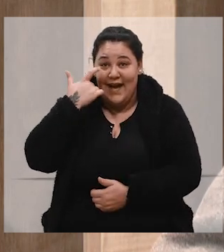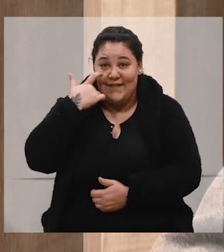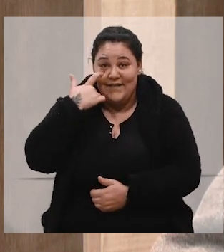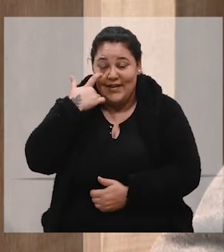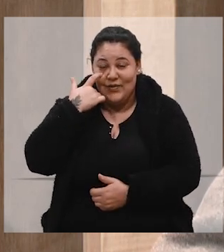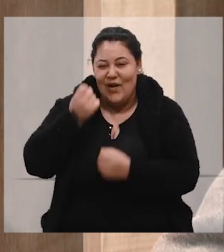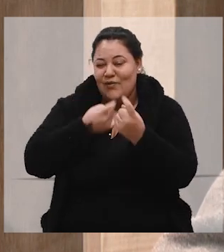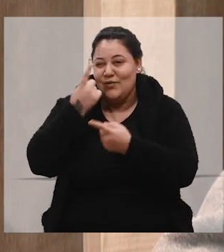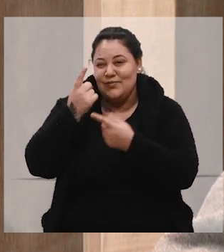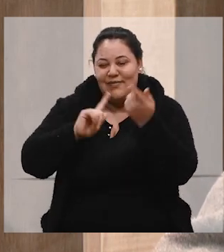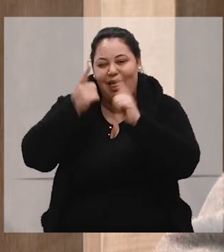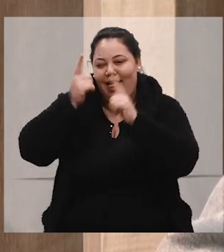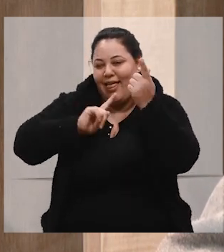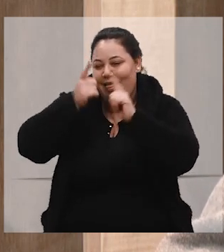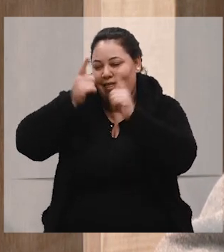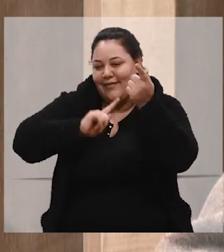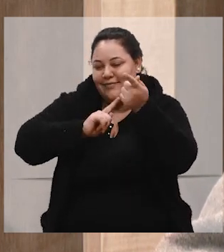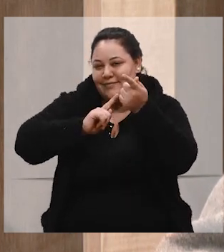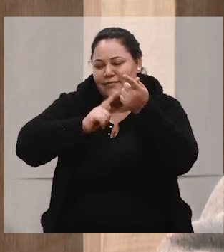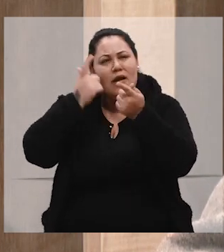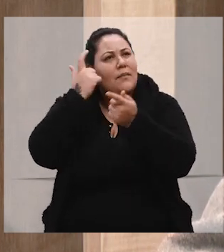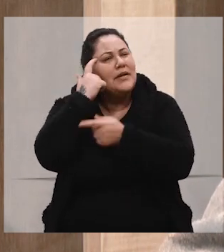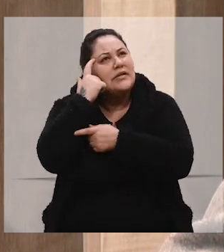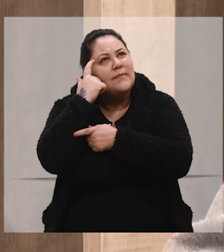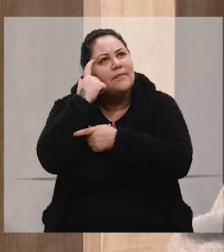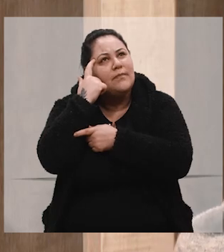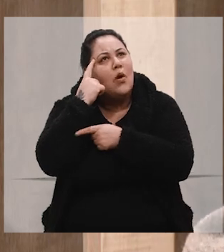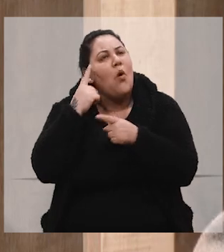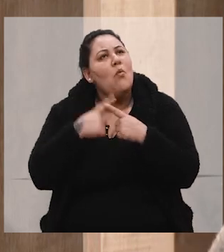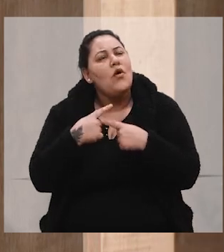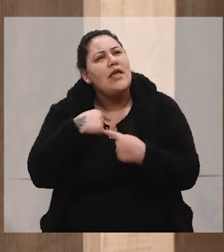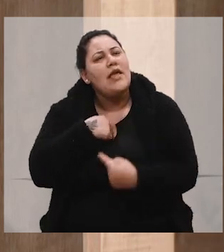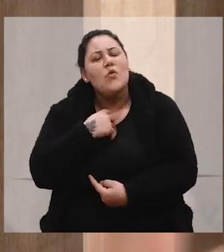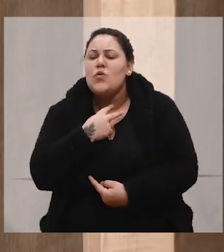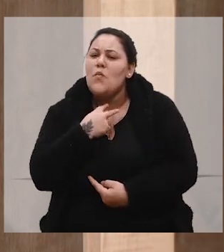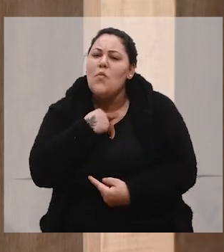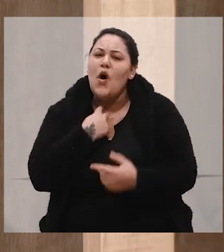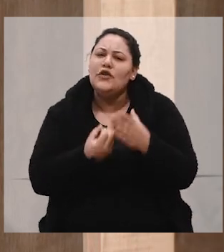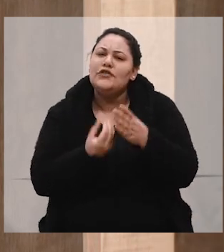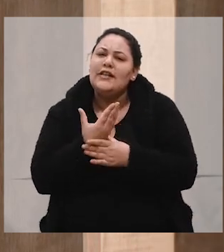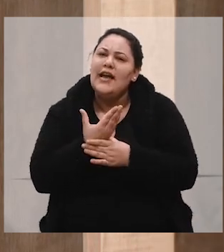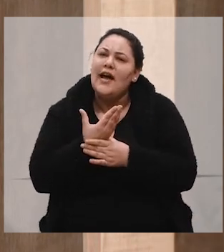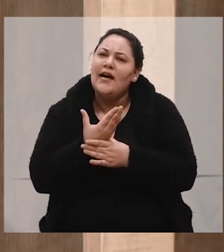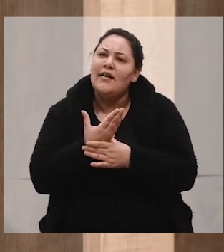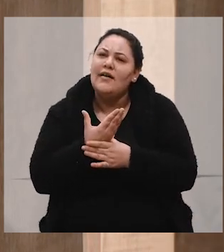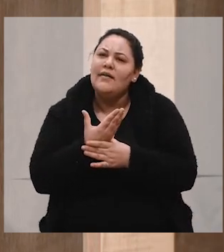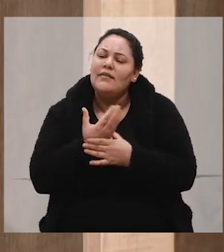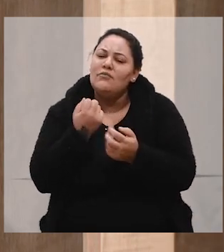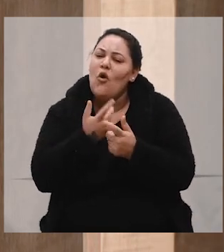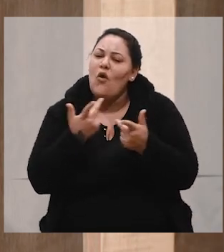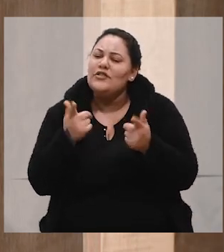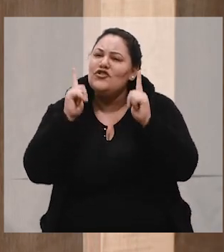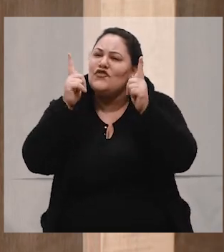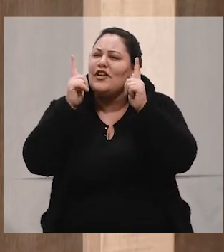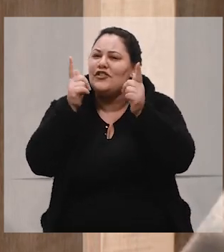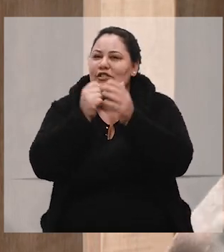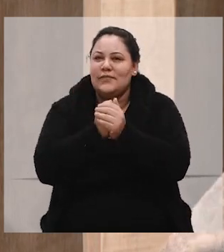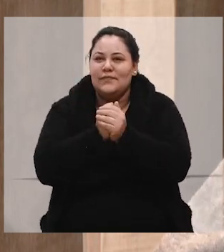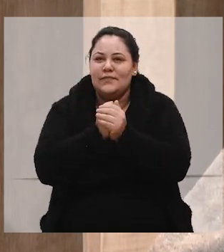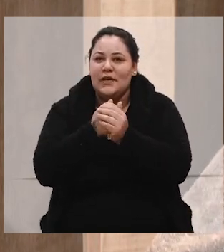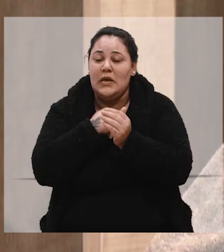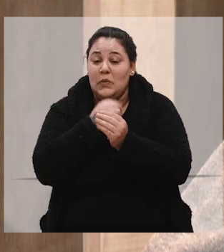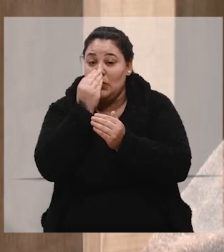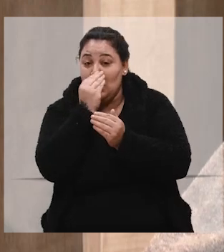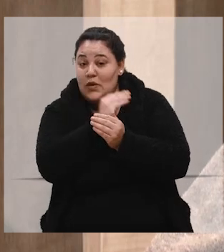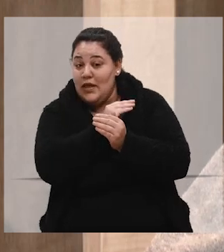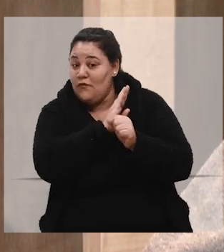estava assistindo umas animações. E daí eu pensei, por que eu não posso criar séries animadas? Daí eu